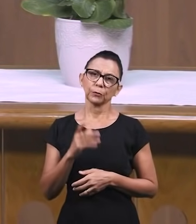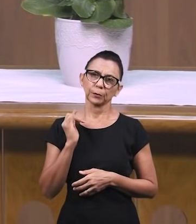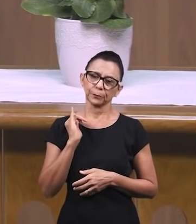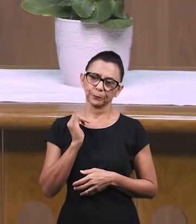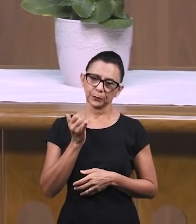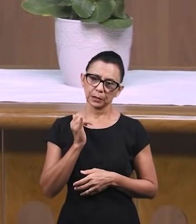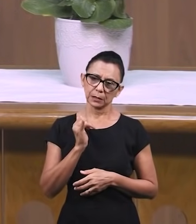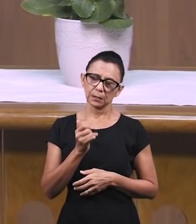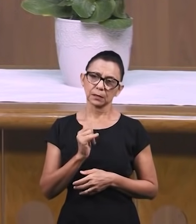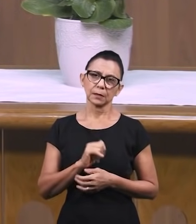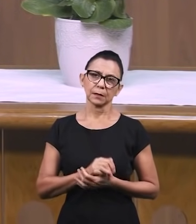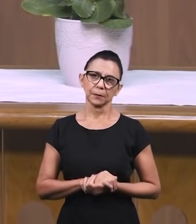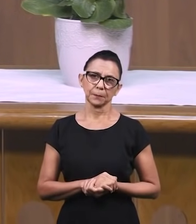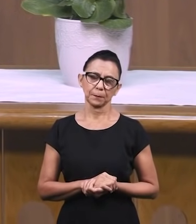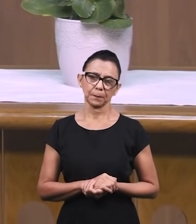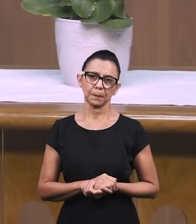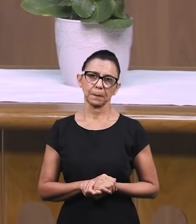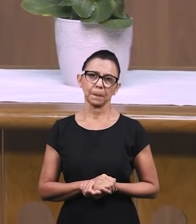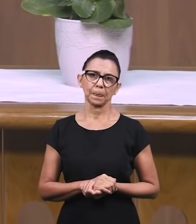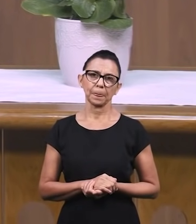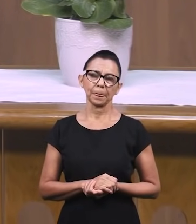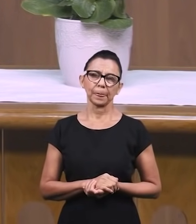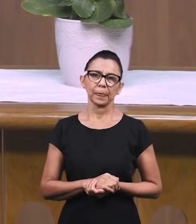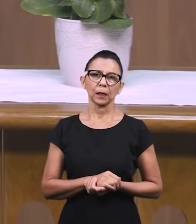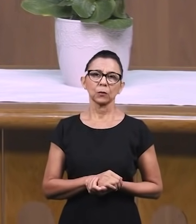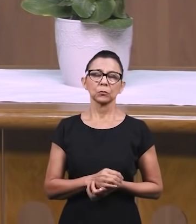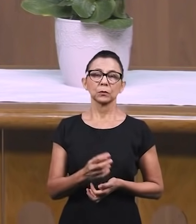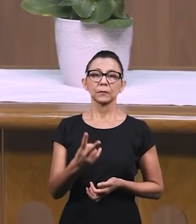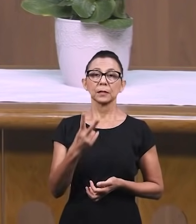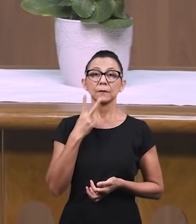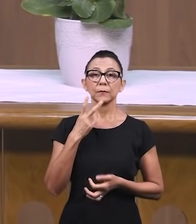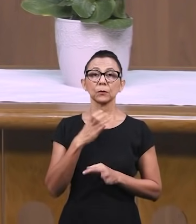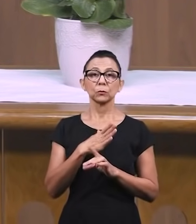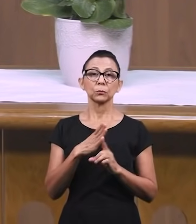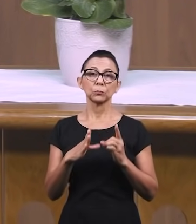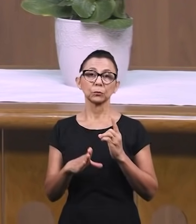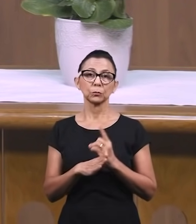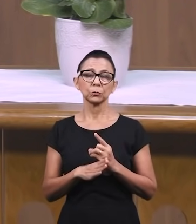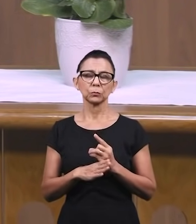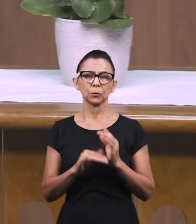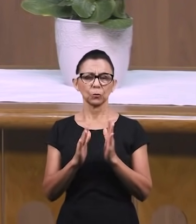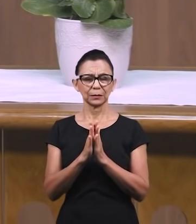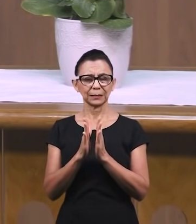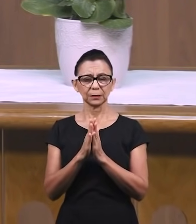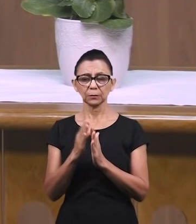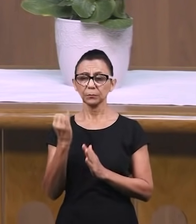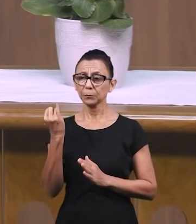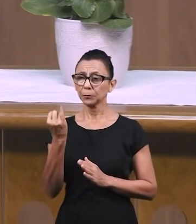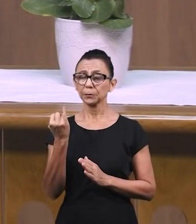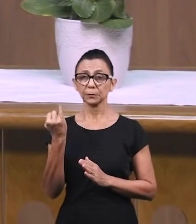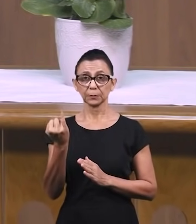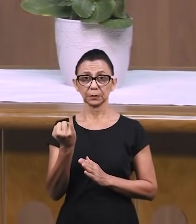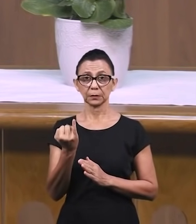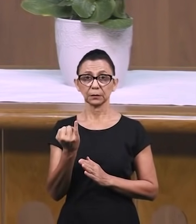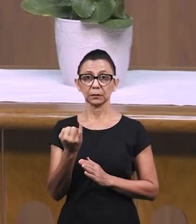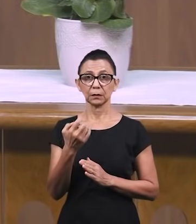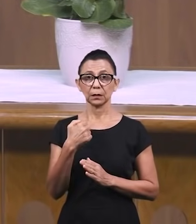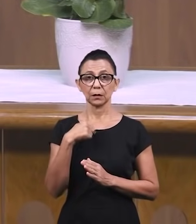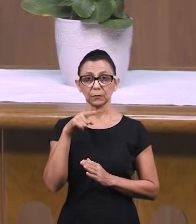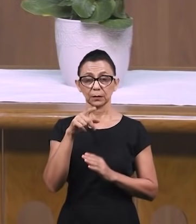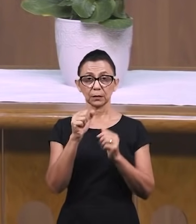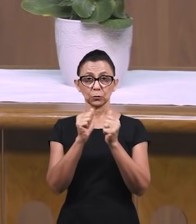reafirmar aquilo que você ouviu ao longo de todo esse culto, a importância da oração. Nós vamos orar